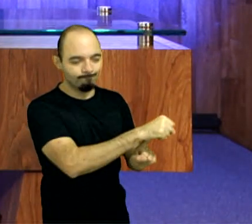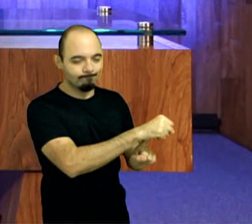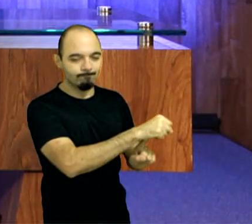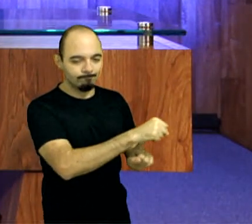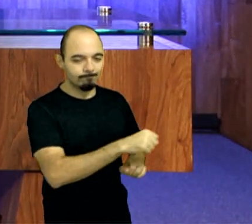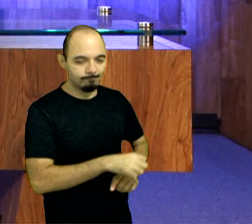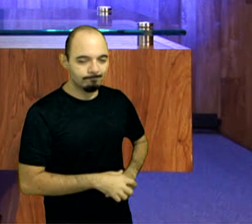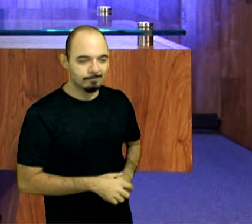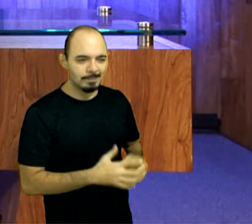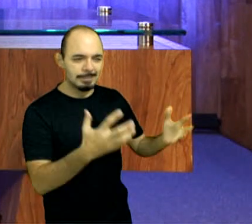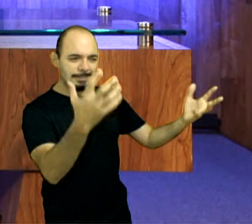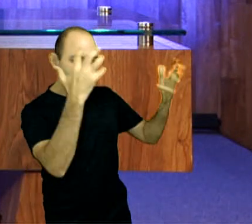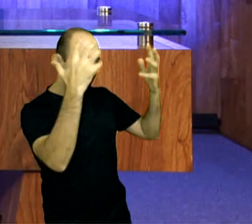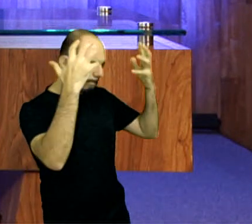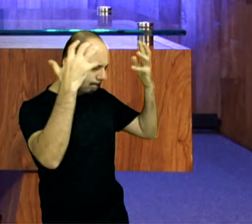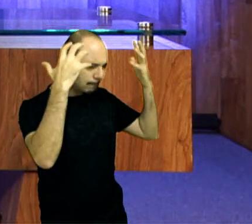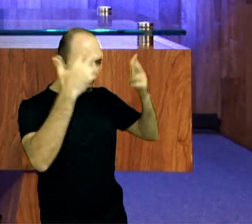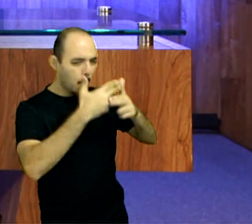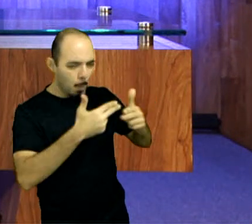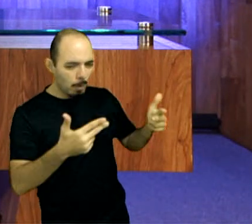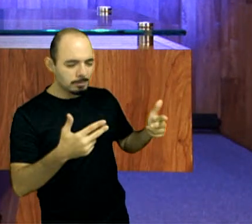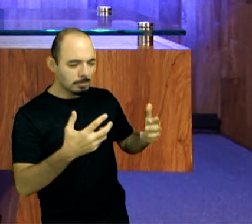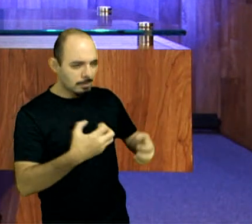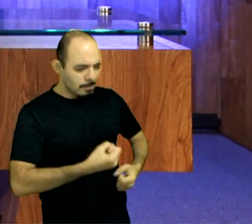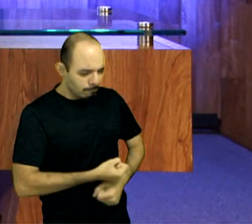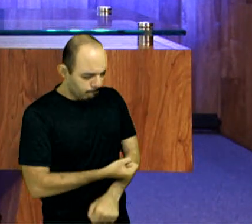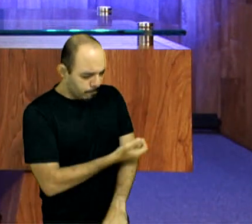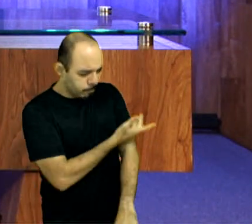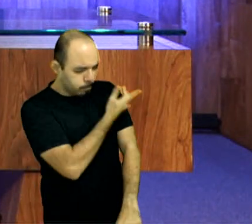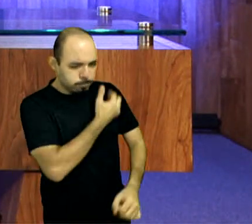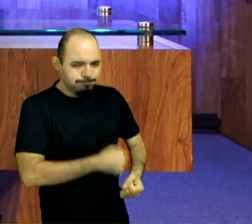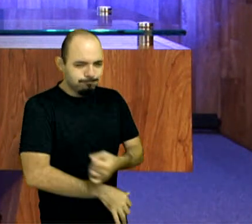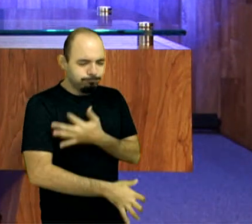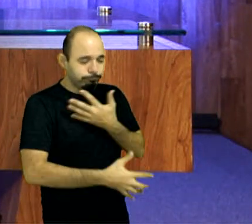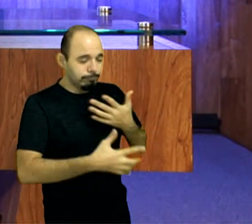os seus sentimentos, dominando o seu coração.